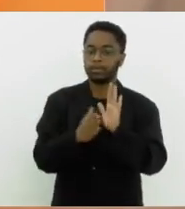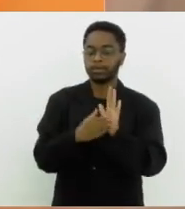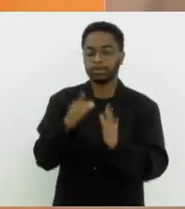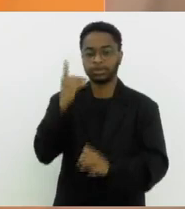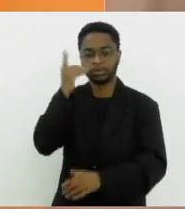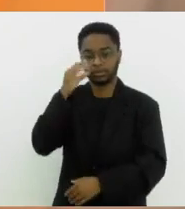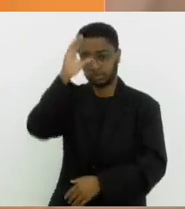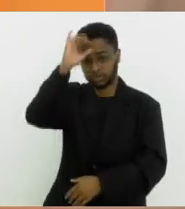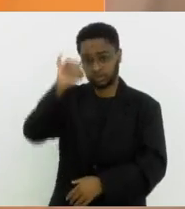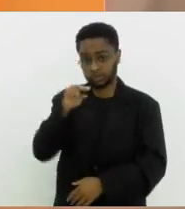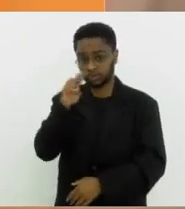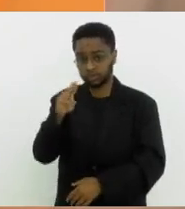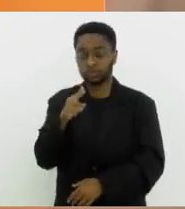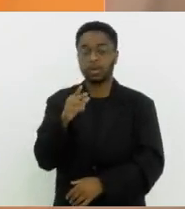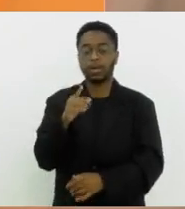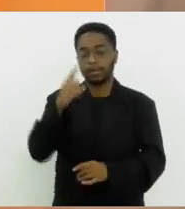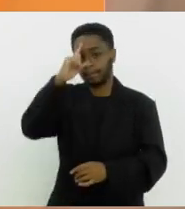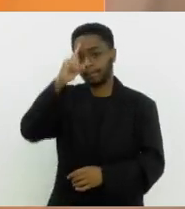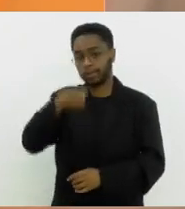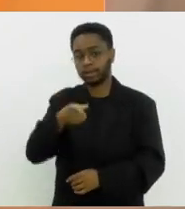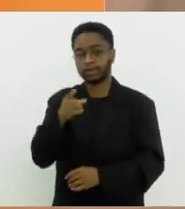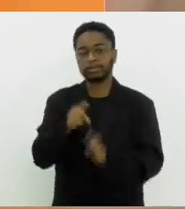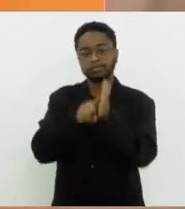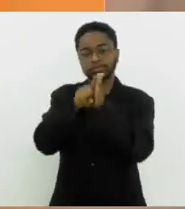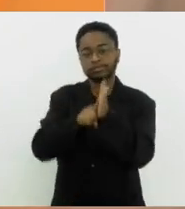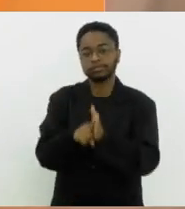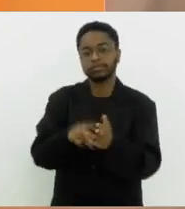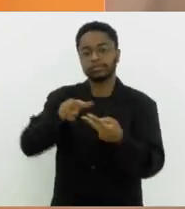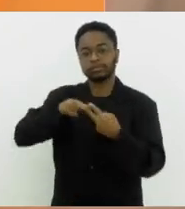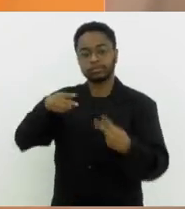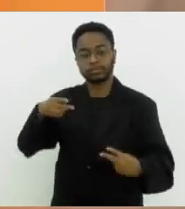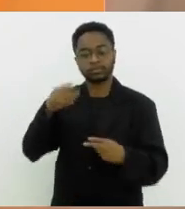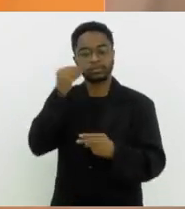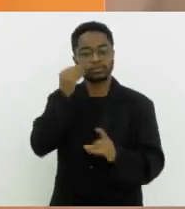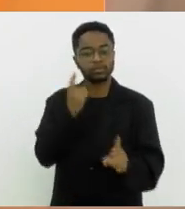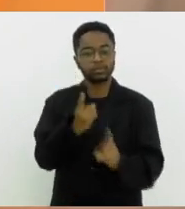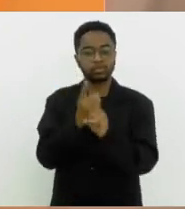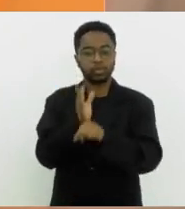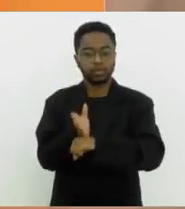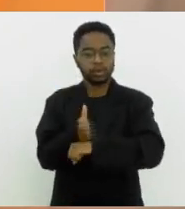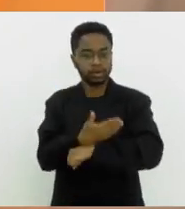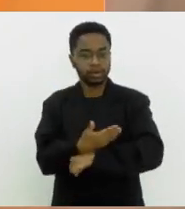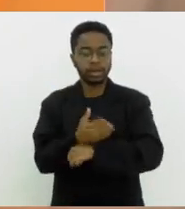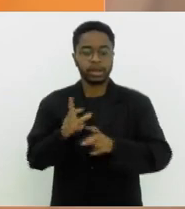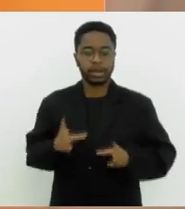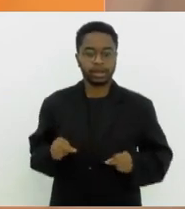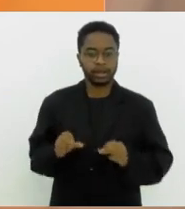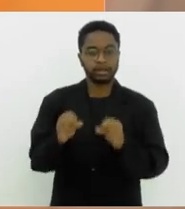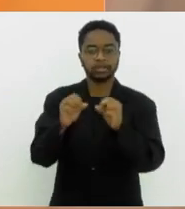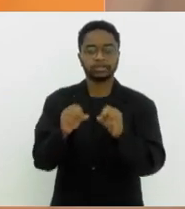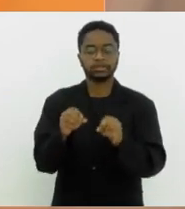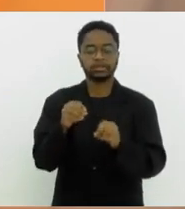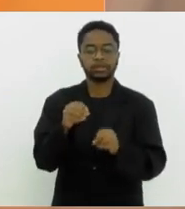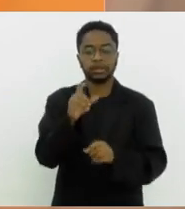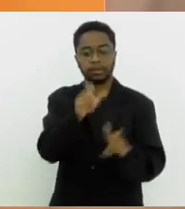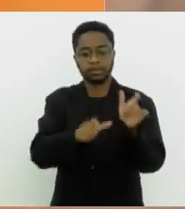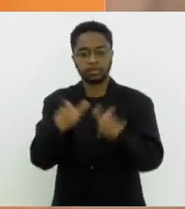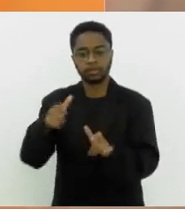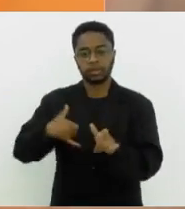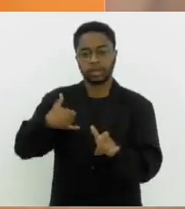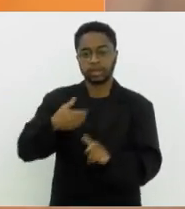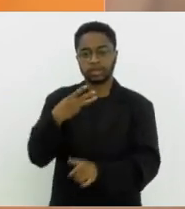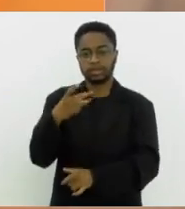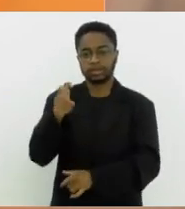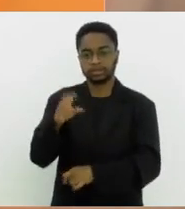determina a realização de rastreamento e testes genéticos para detecção precoce de câncer em pessoas a partir de